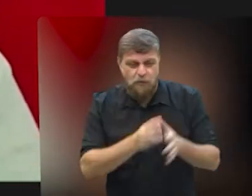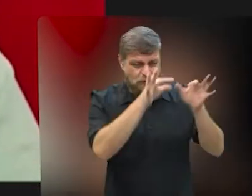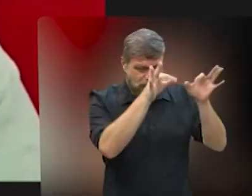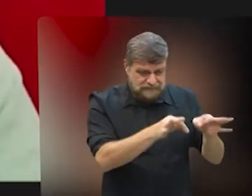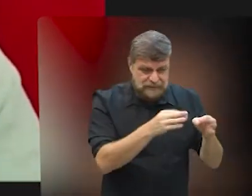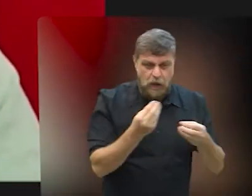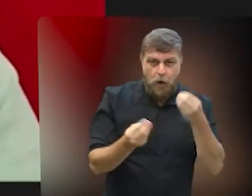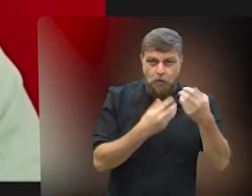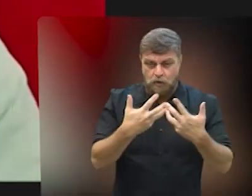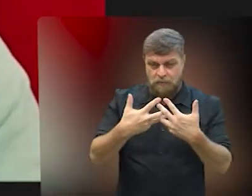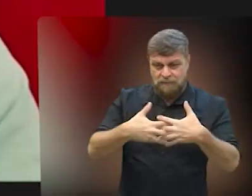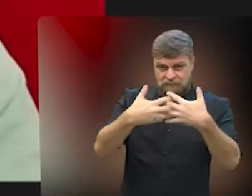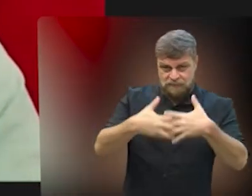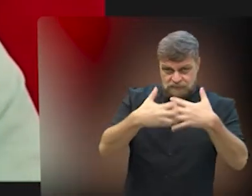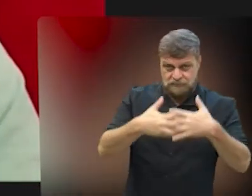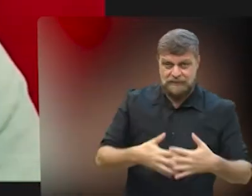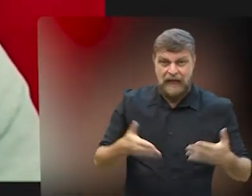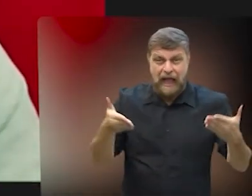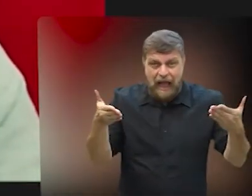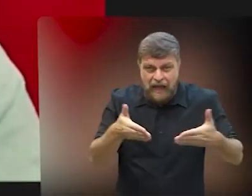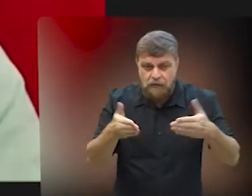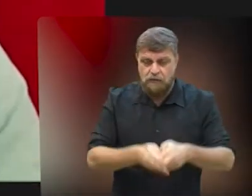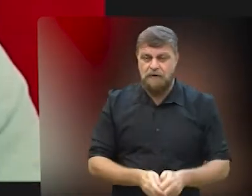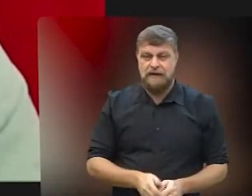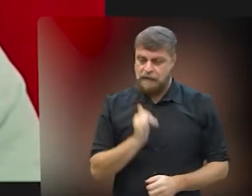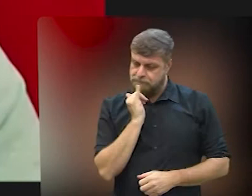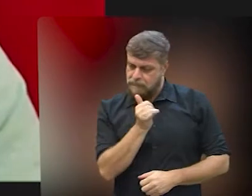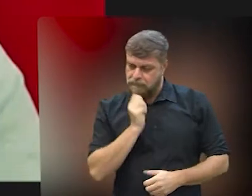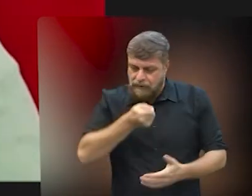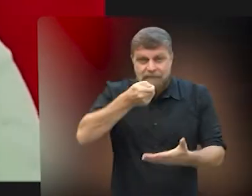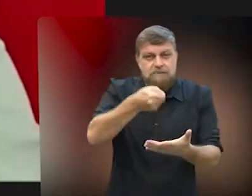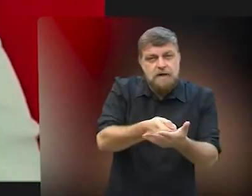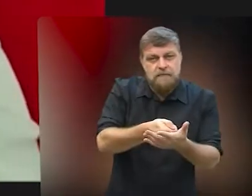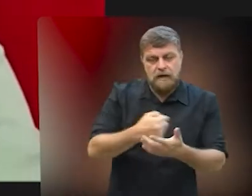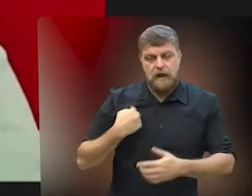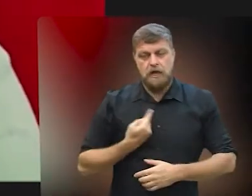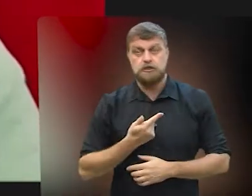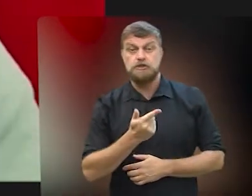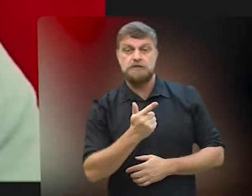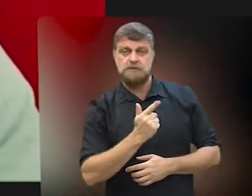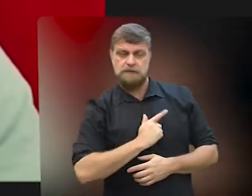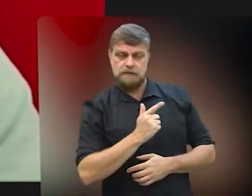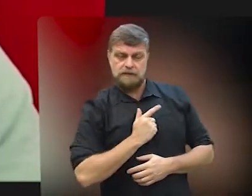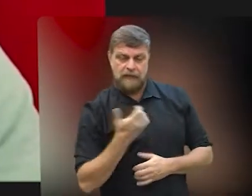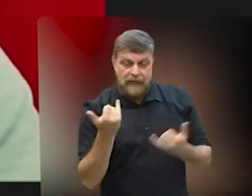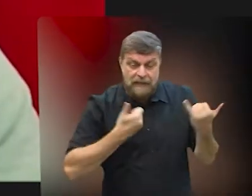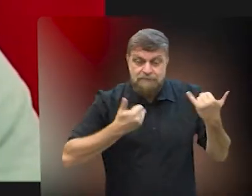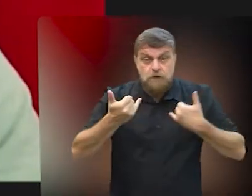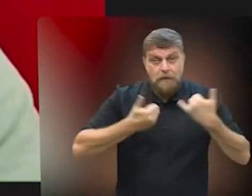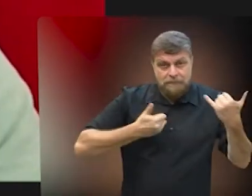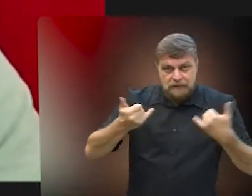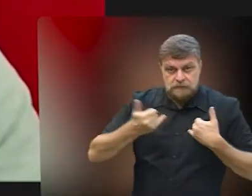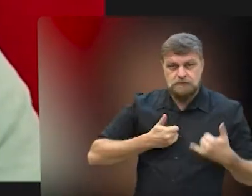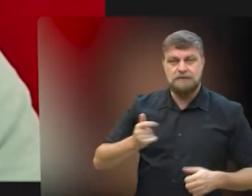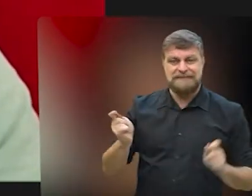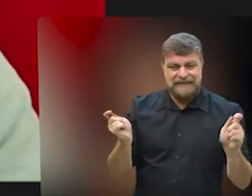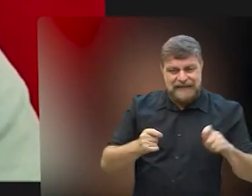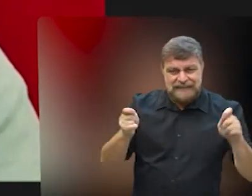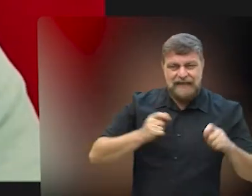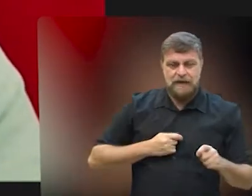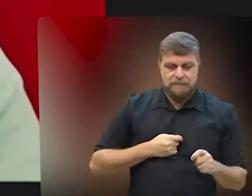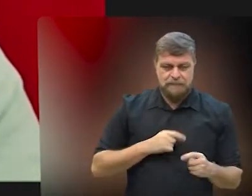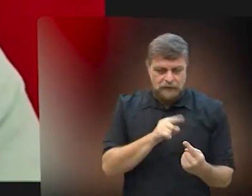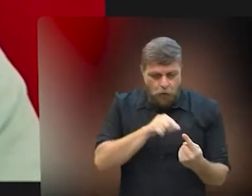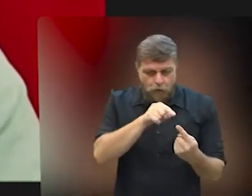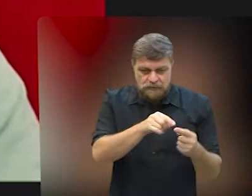acumuladas, né, dos erros e acertos da gestão dessa crise, e, portanto, agora a gente já pode dizer que a gente tem mais informações, tem